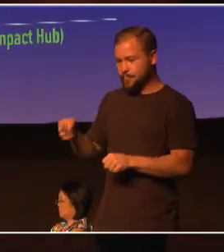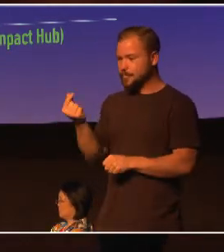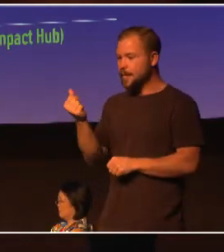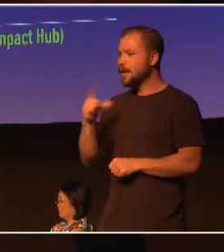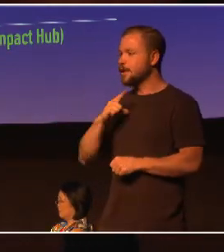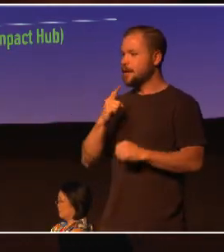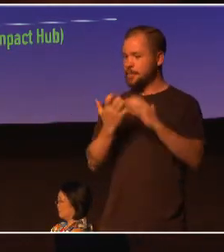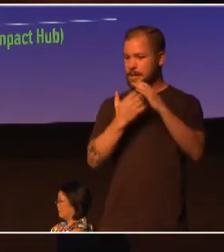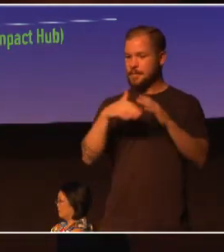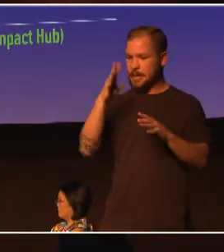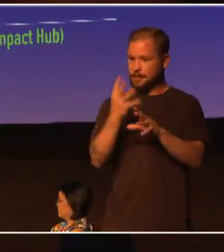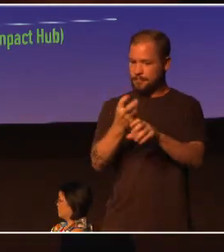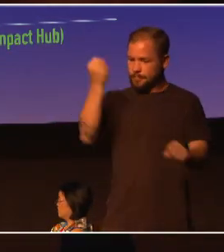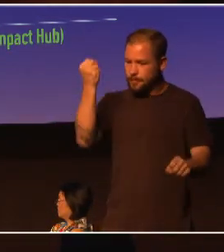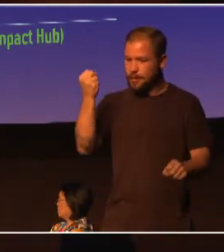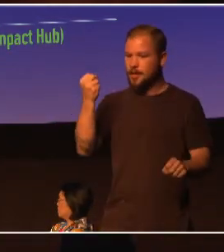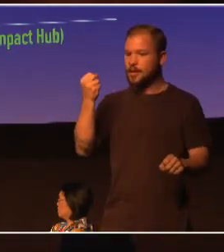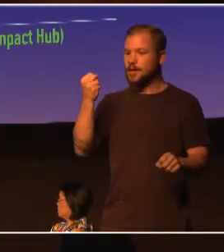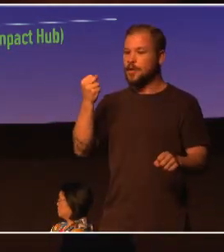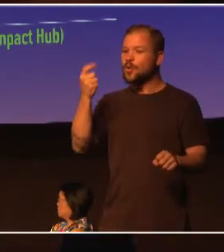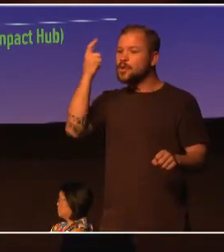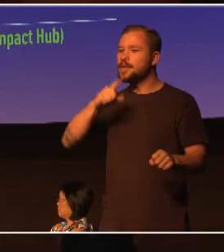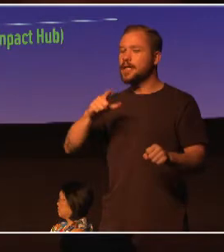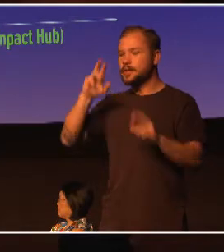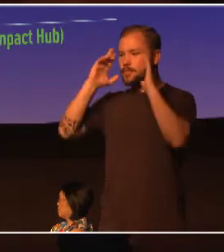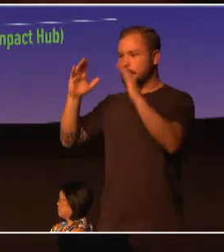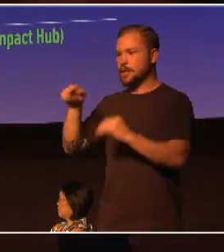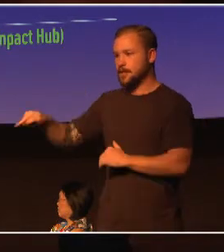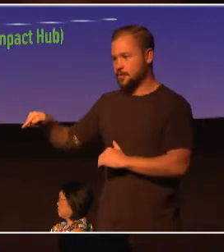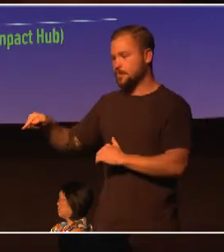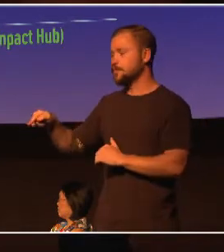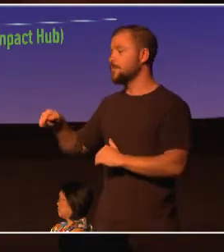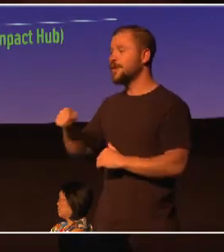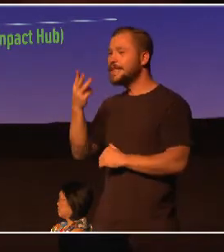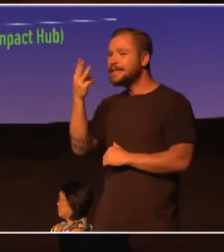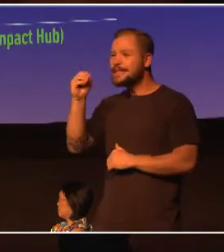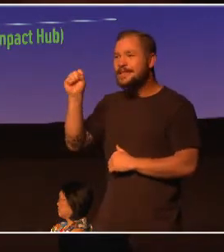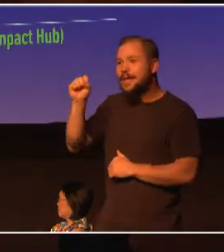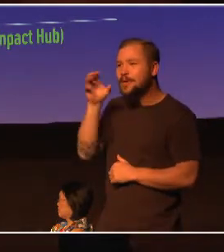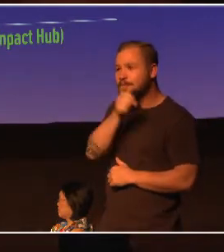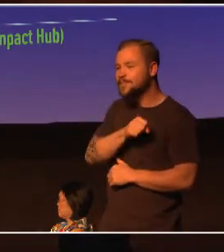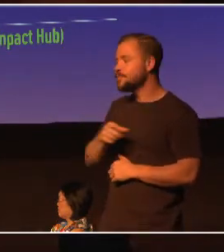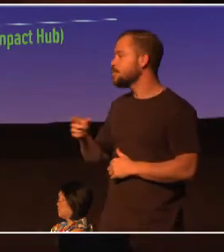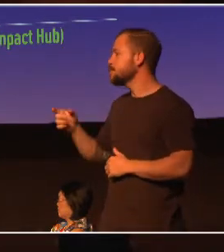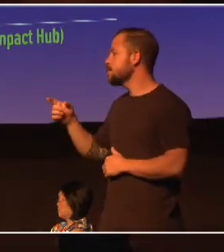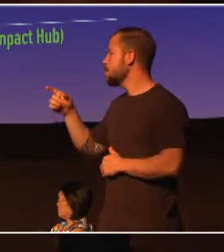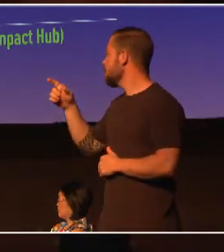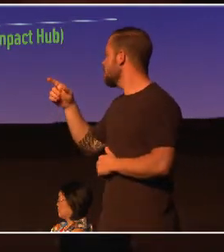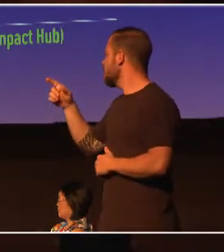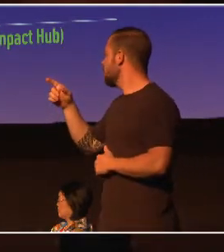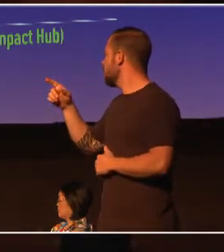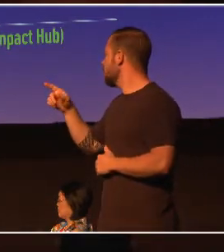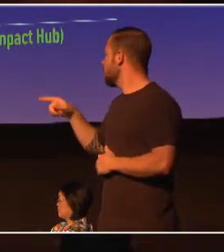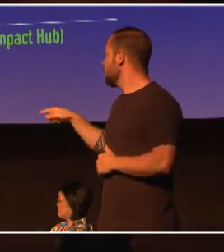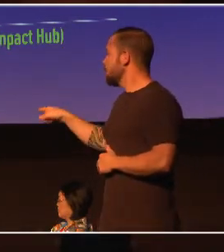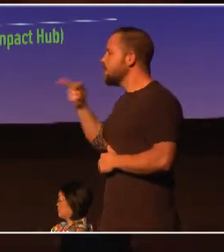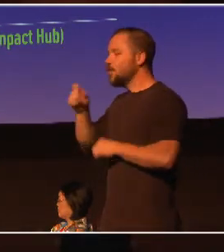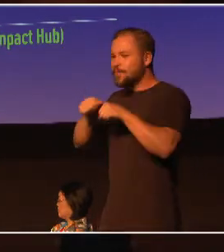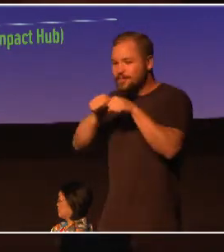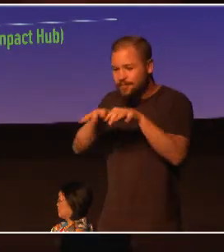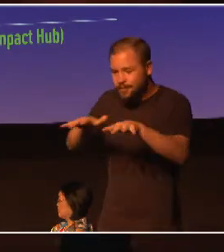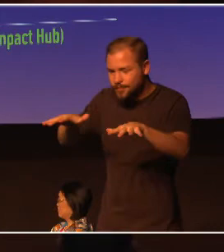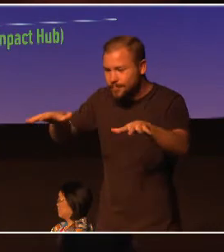mais boards mais diversos. Eu queria falar um negócio, só 30 segundinhos, rapidinho. Um negócio que você tinha falado aí de